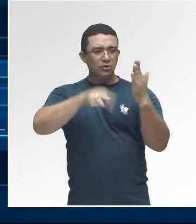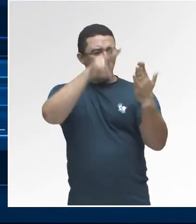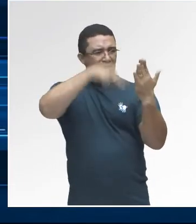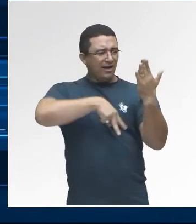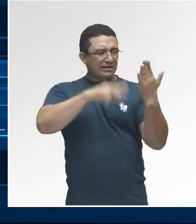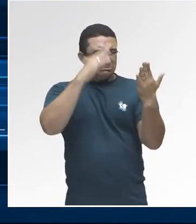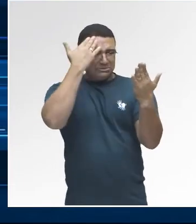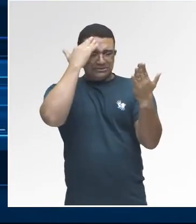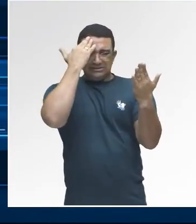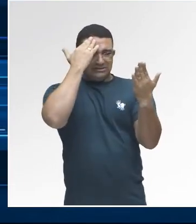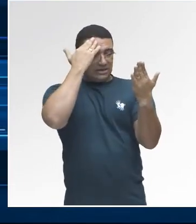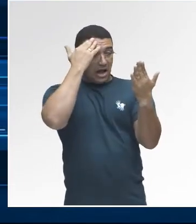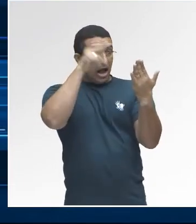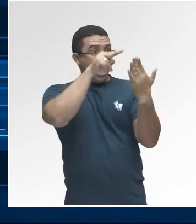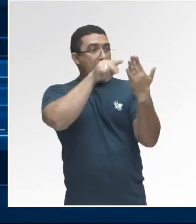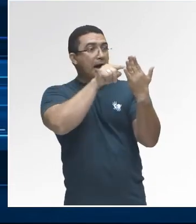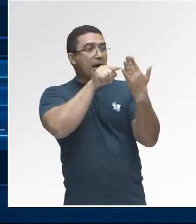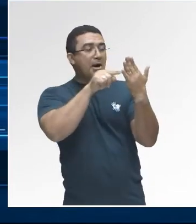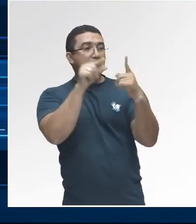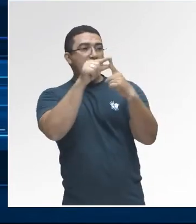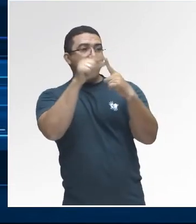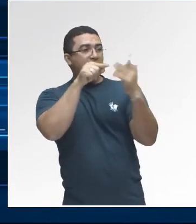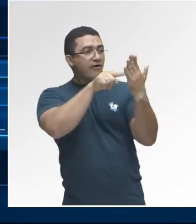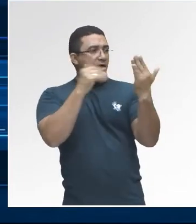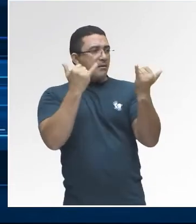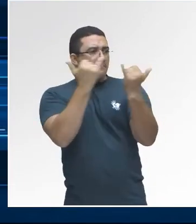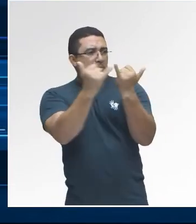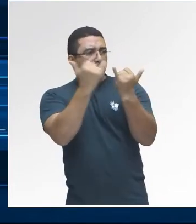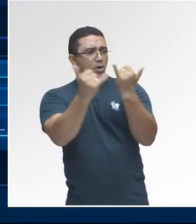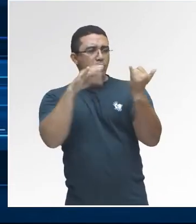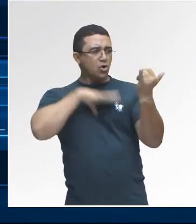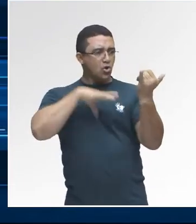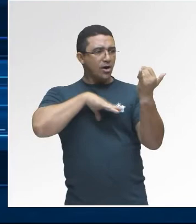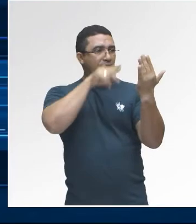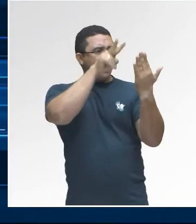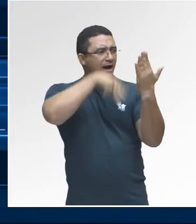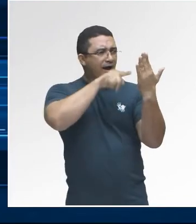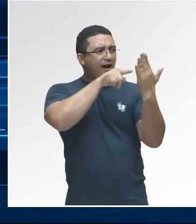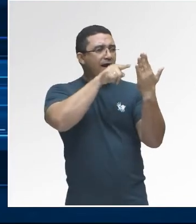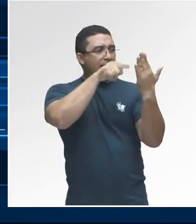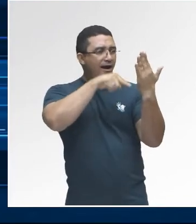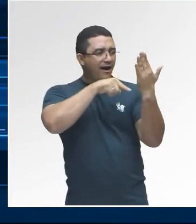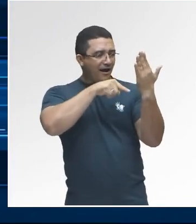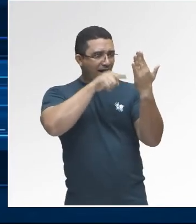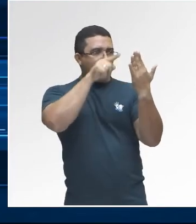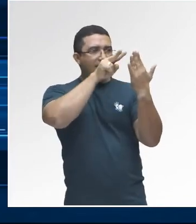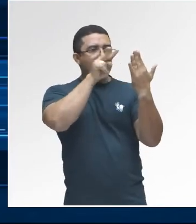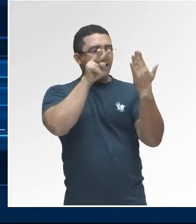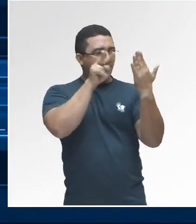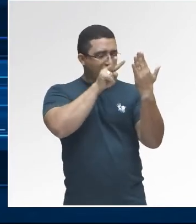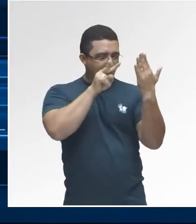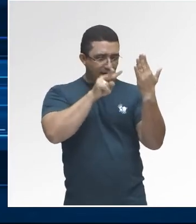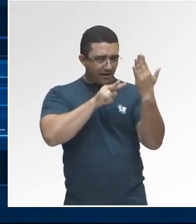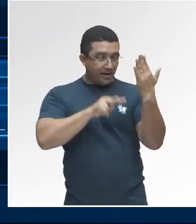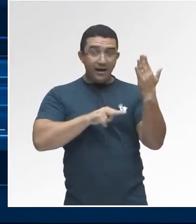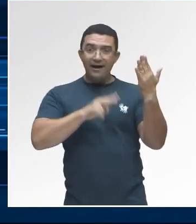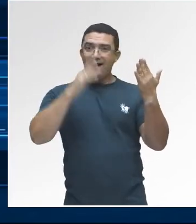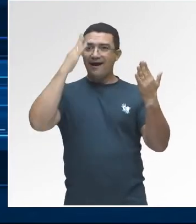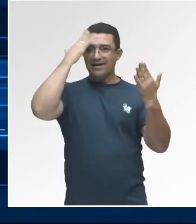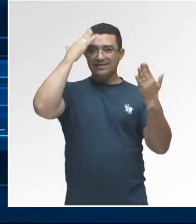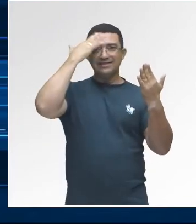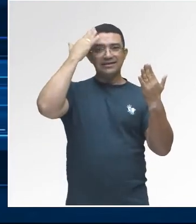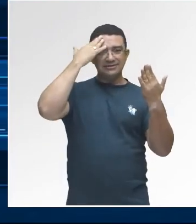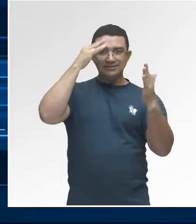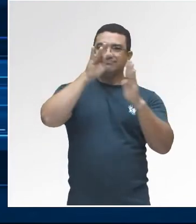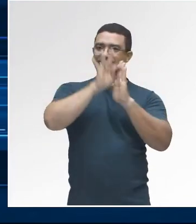é aquele texto, tem aquela imagem lá que você não sabe de onde veio aquela imagem, então procure as palavras cognatas.